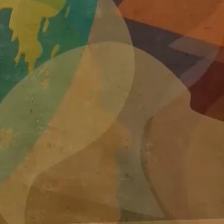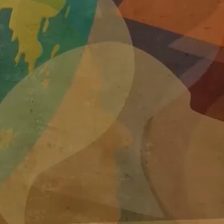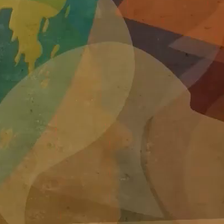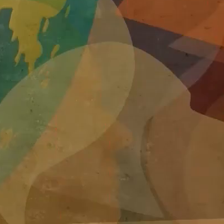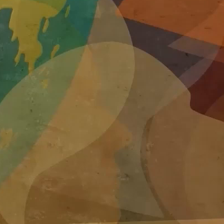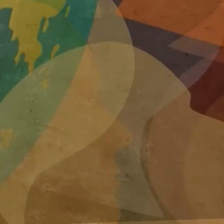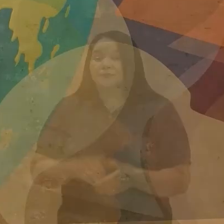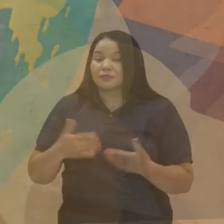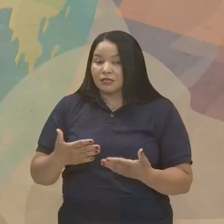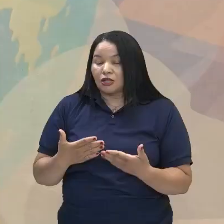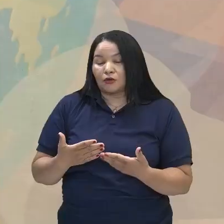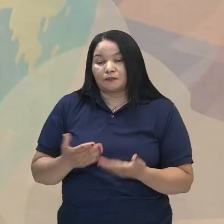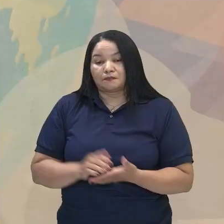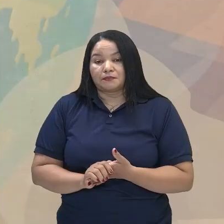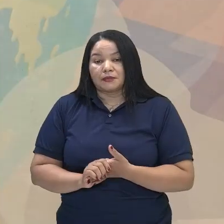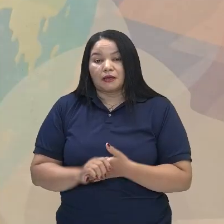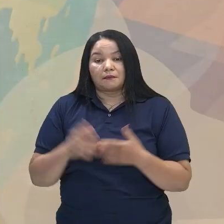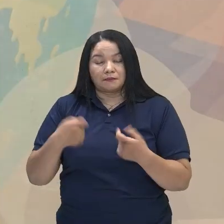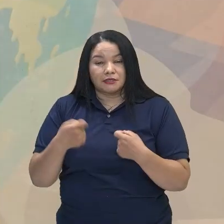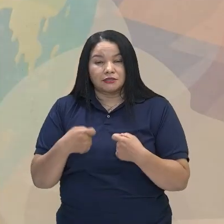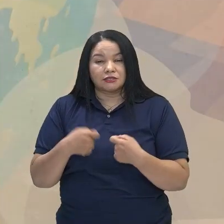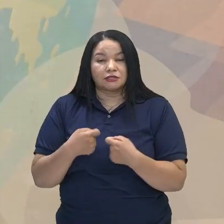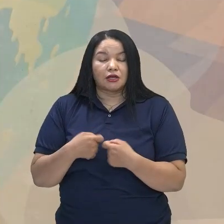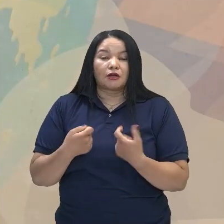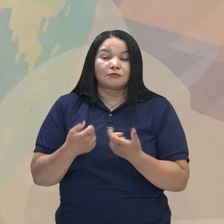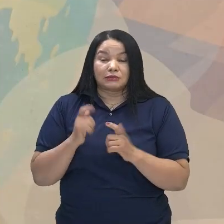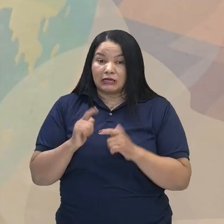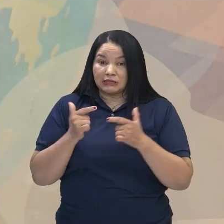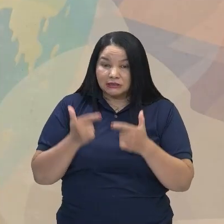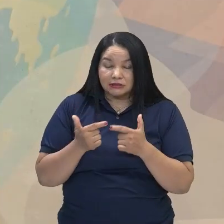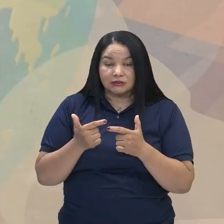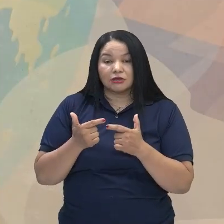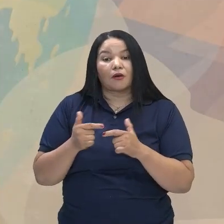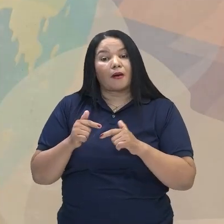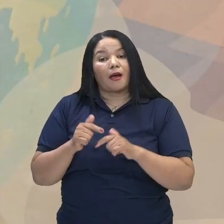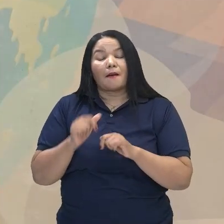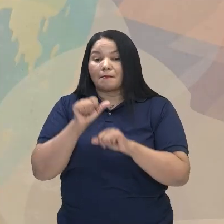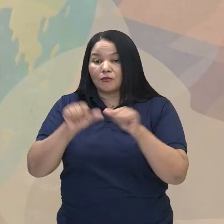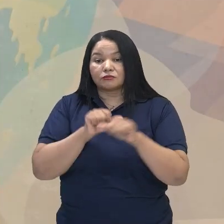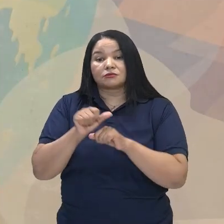Então nós precisamos mudar a nossa atitude, ou precisamos